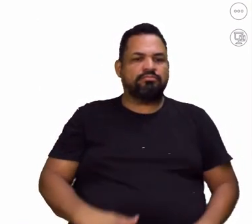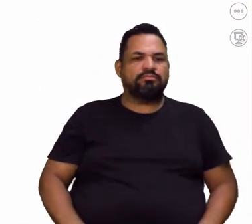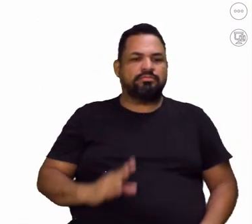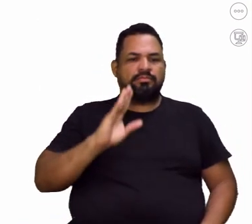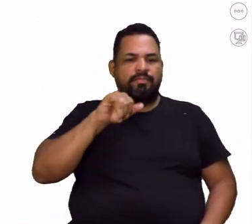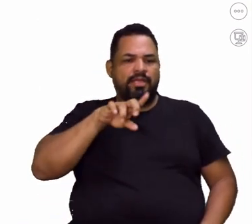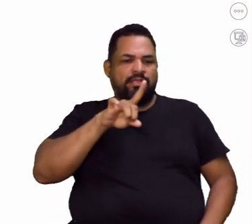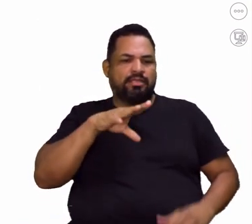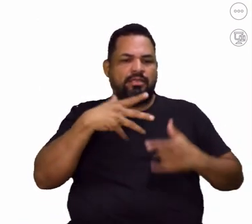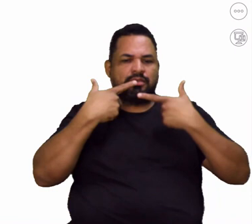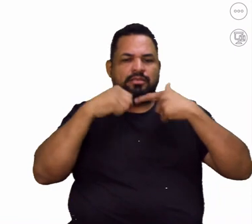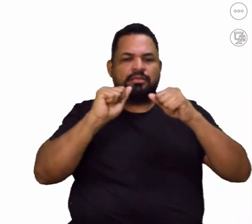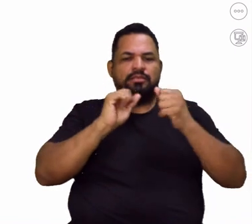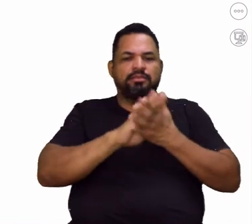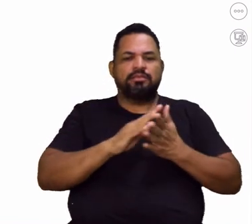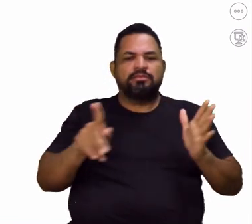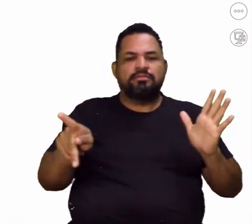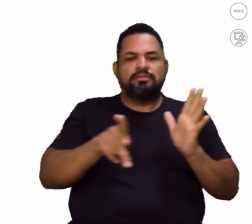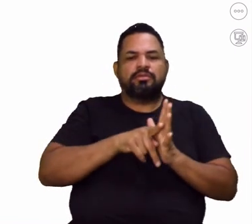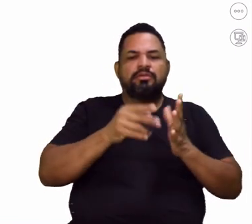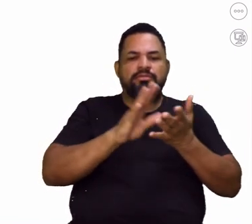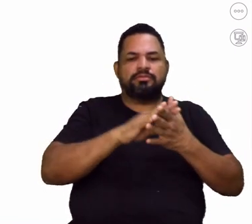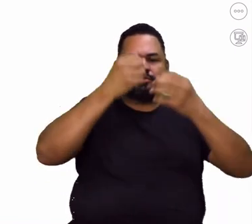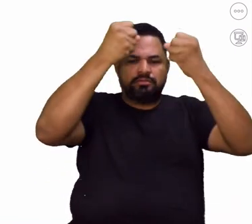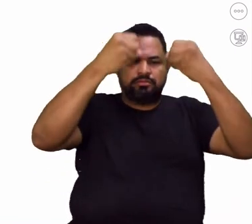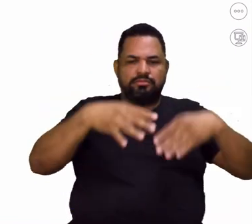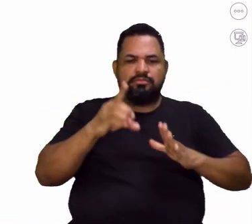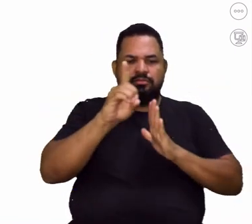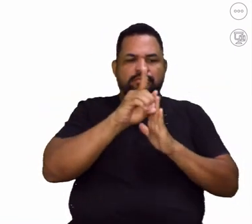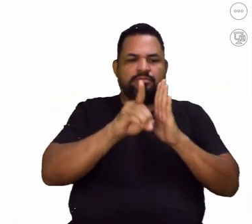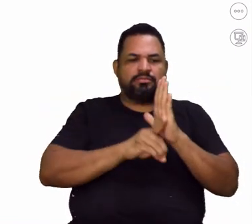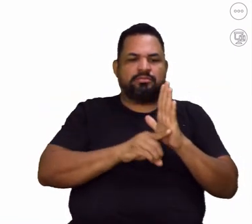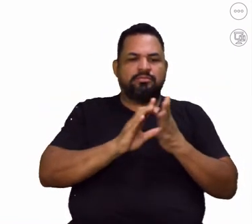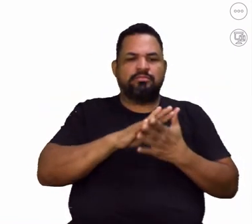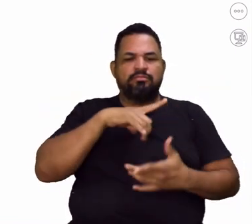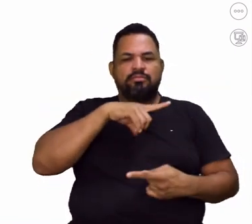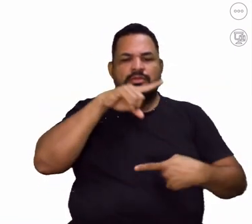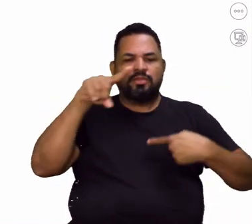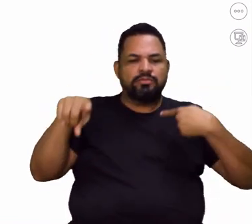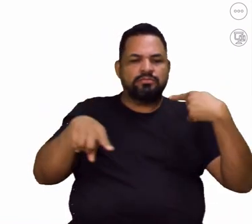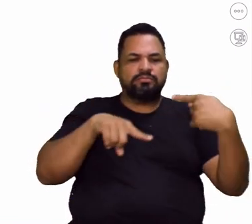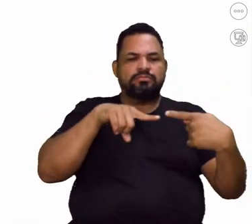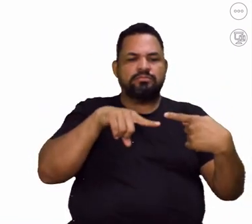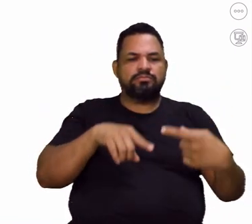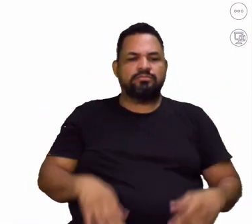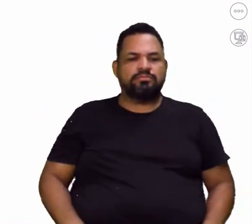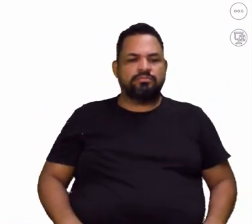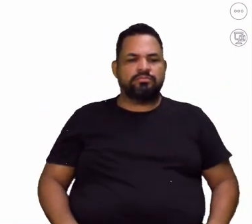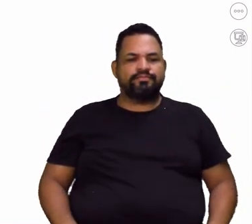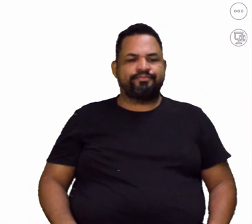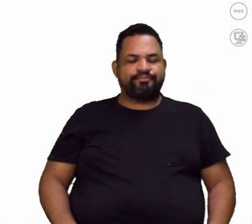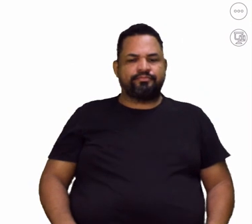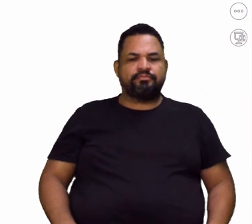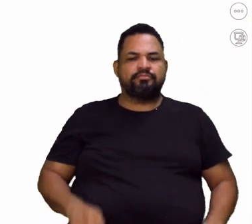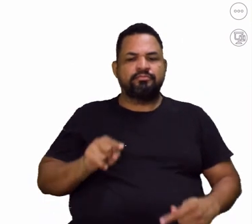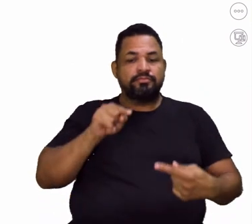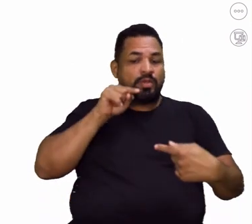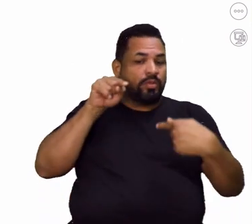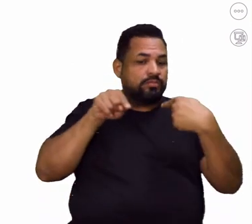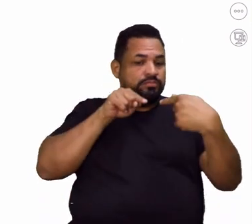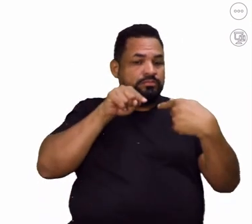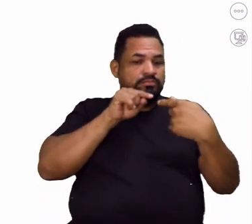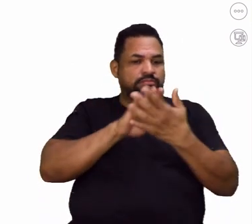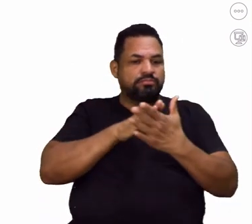metalinguagem, autoexplicativa, o dicionário. E aqui você tem aqui o alvo, aqui ó, alvo, ponto a que se